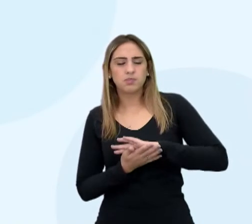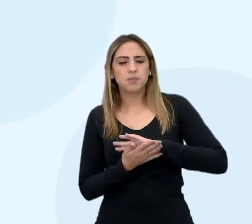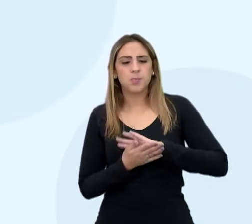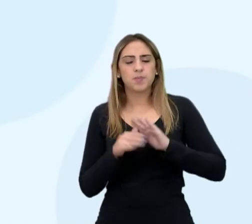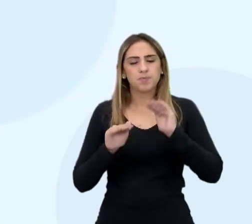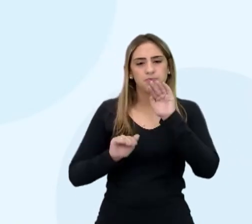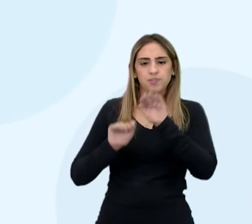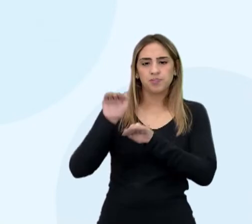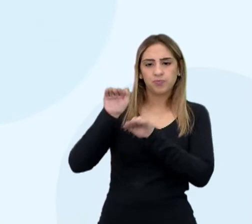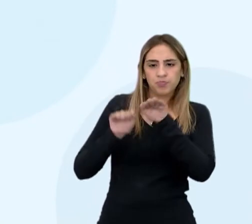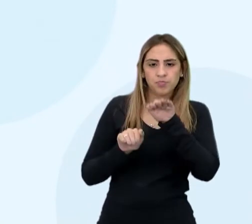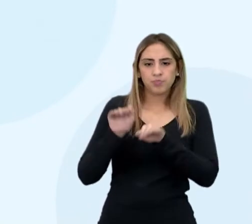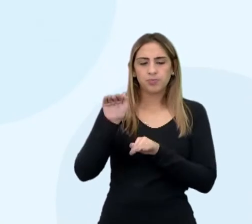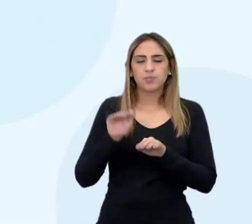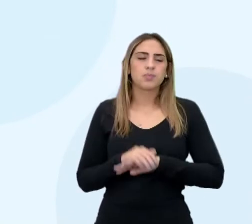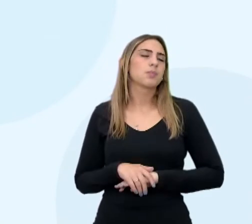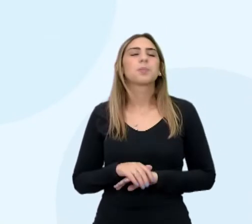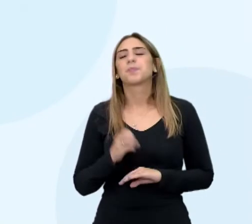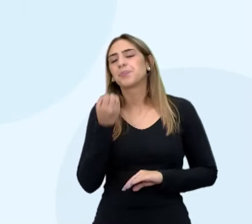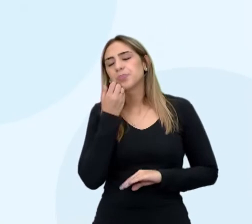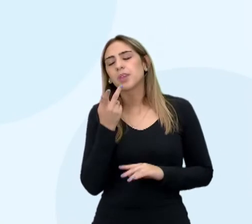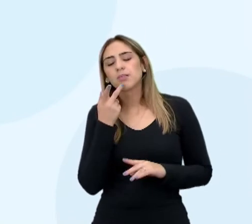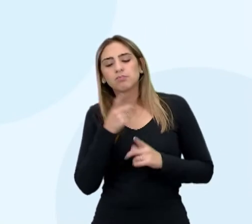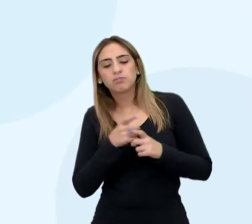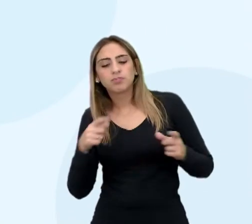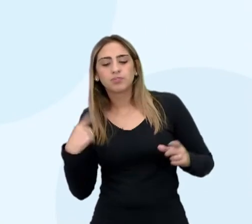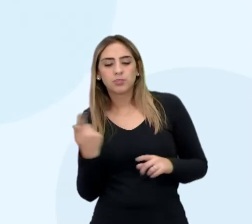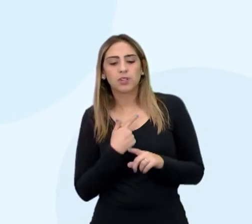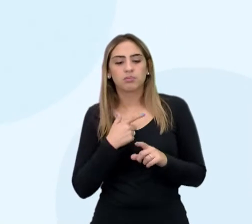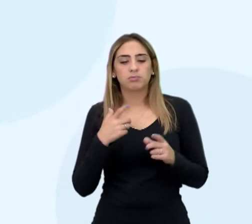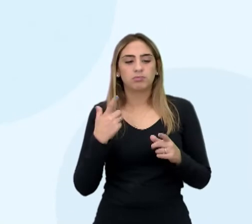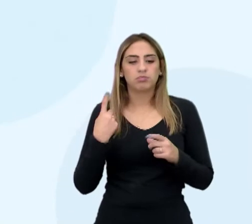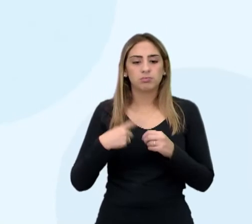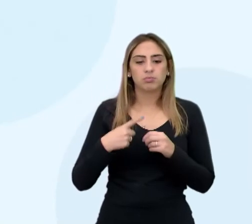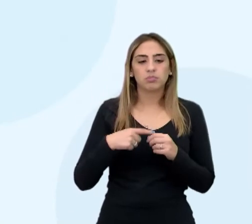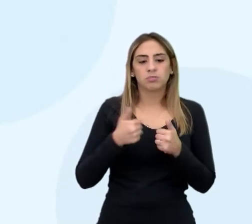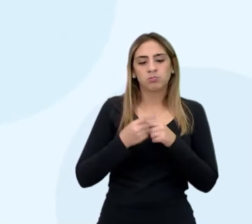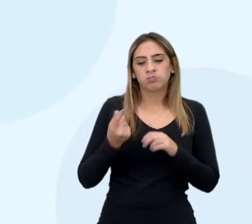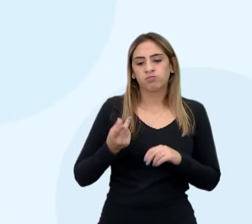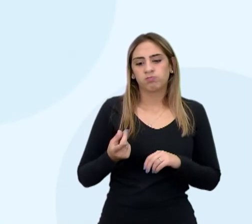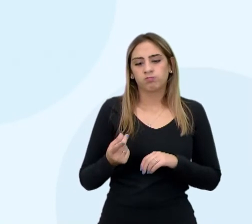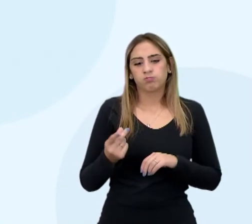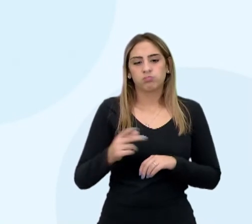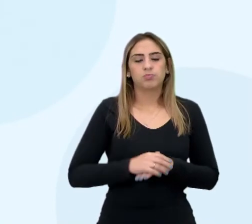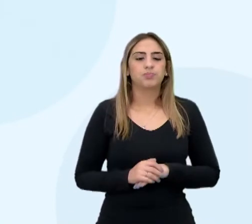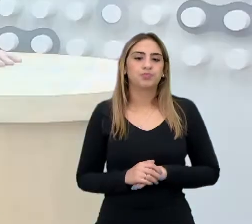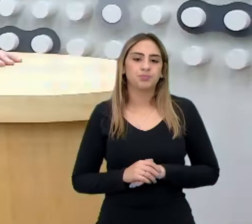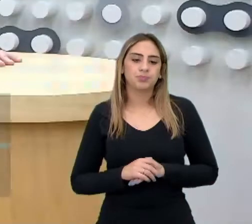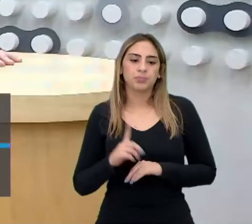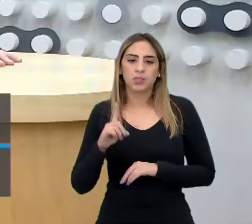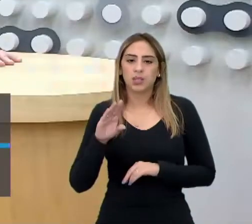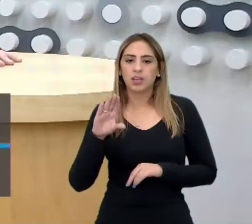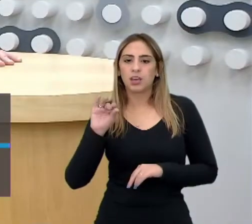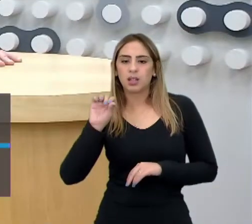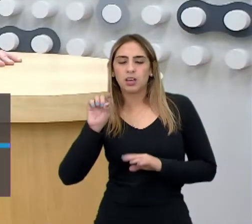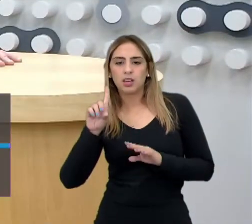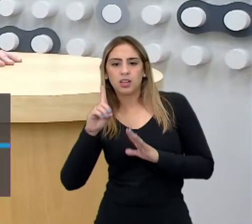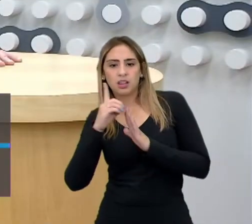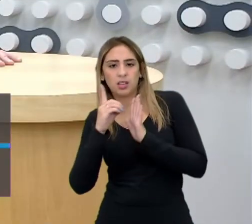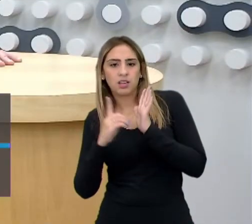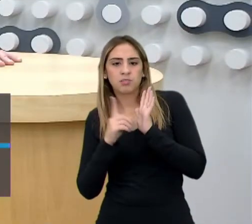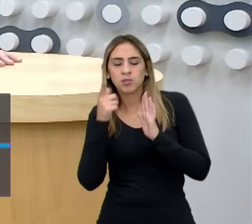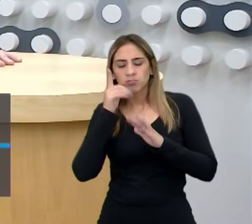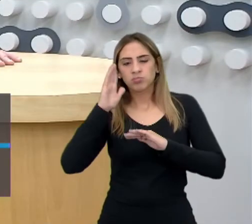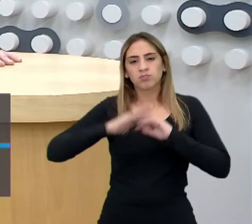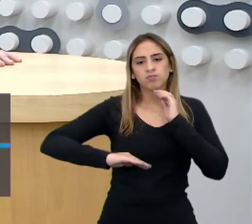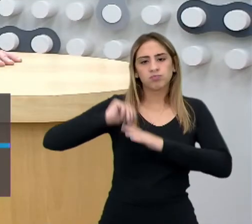proporcional aí à destruição aí de boa parte da cidade de Lisboa, que depois ficou por décadas aí, né, décadas e décadas aí para